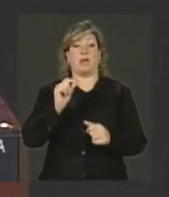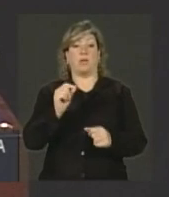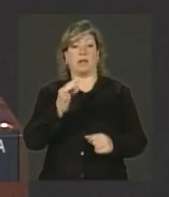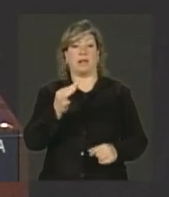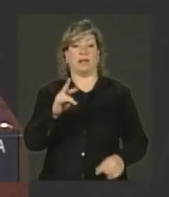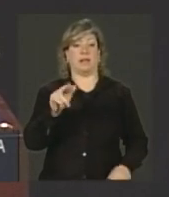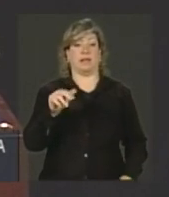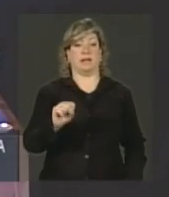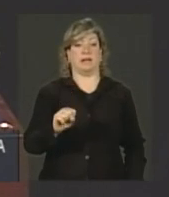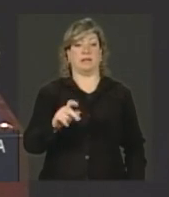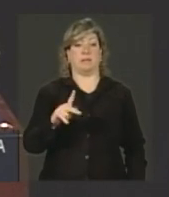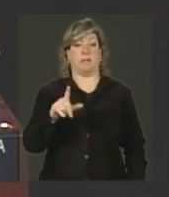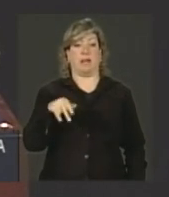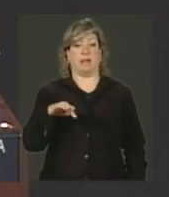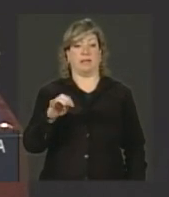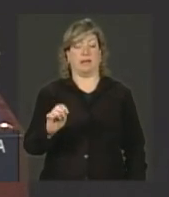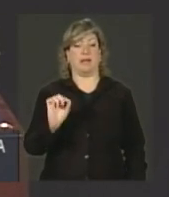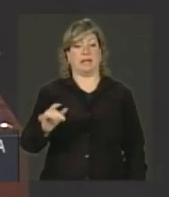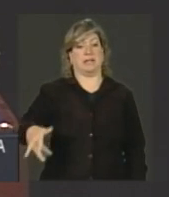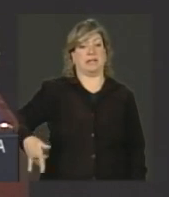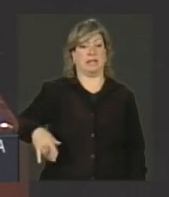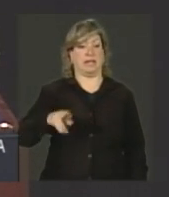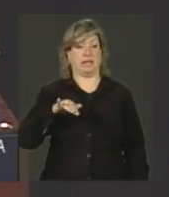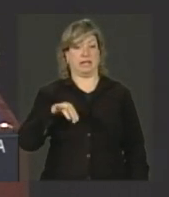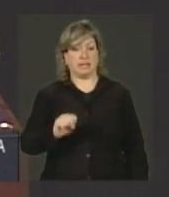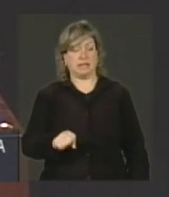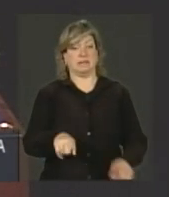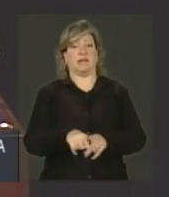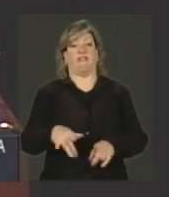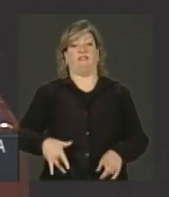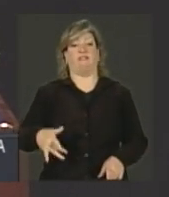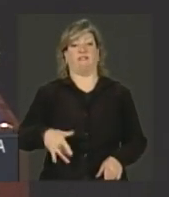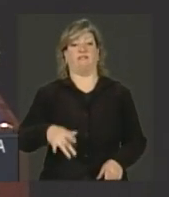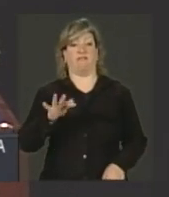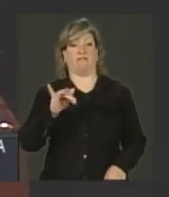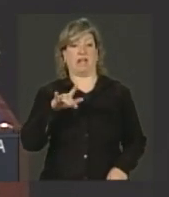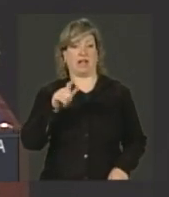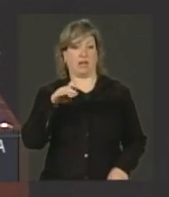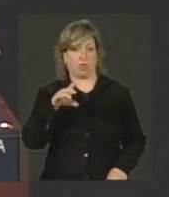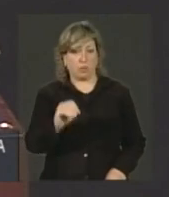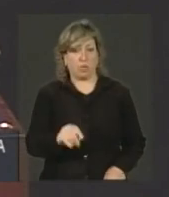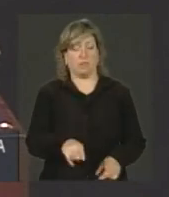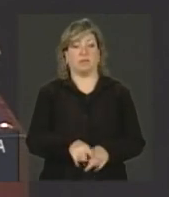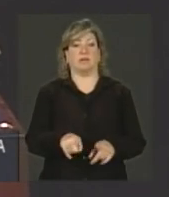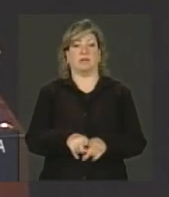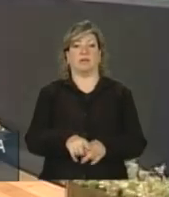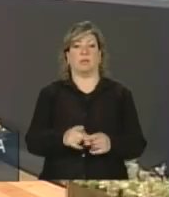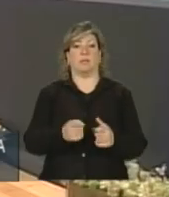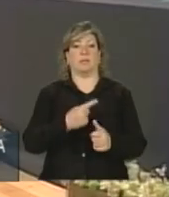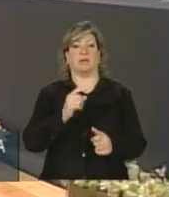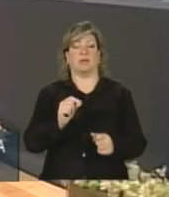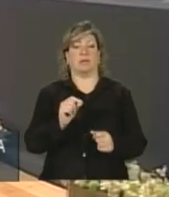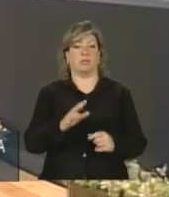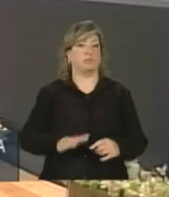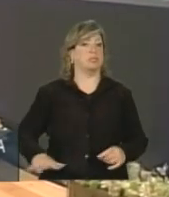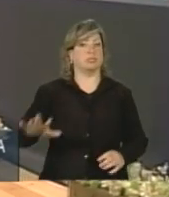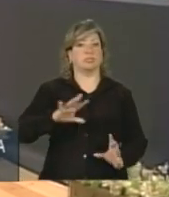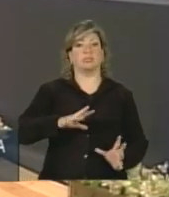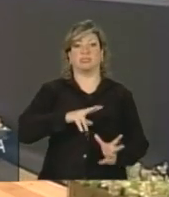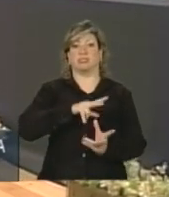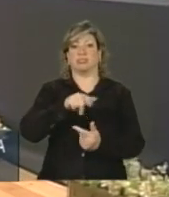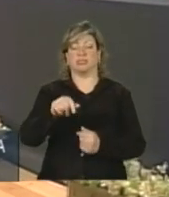América Latina, o primeiro transplante de fígado do continente, o primeiro transplante inter vivos de fígado do mundo,